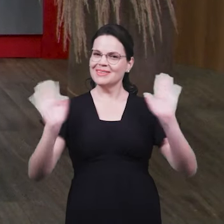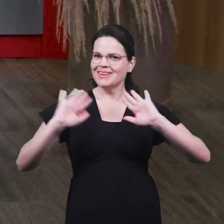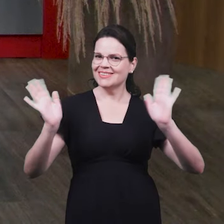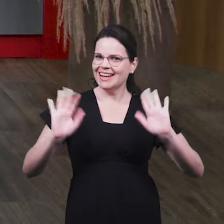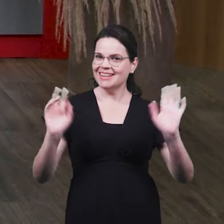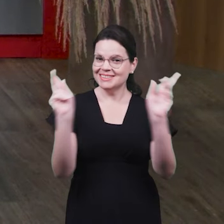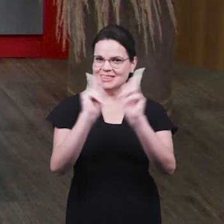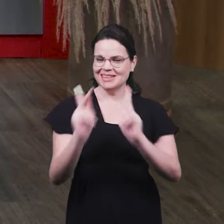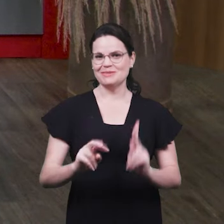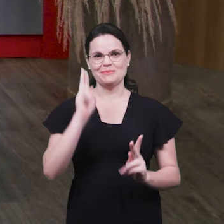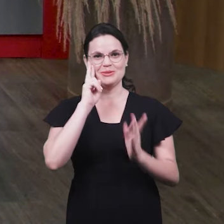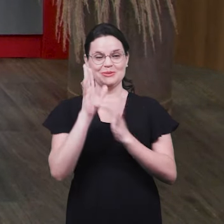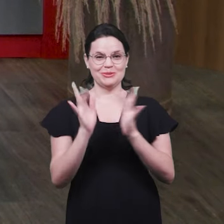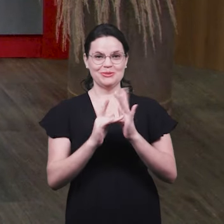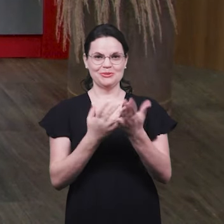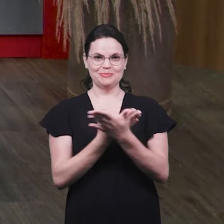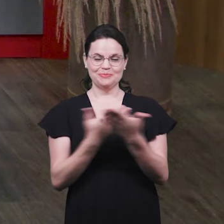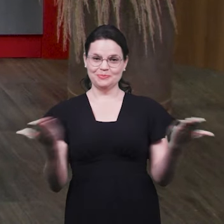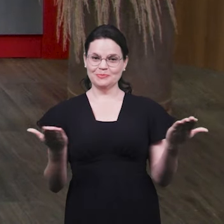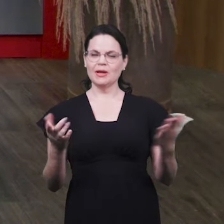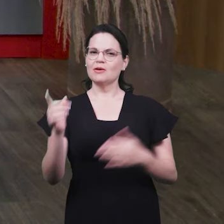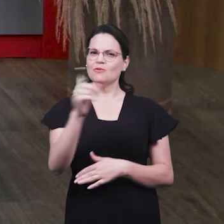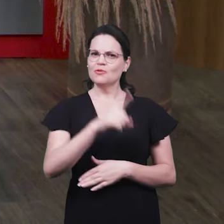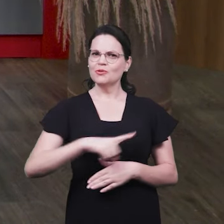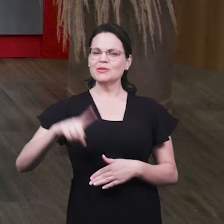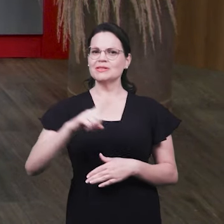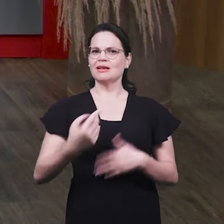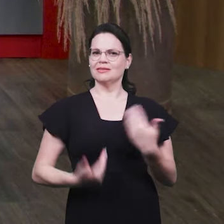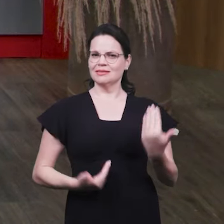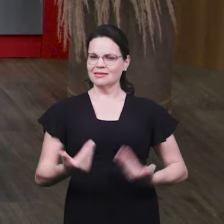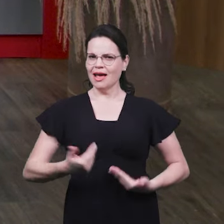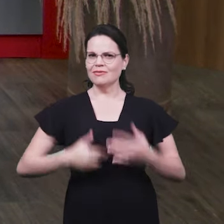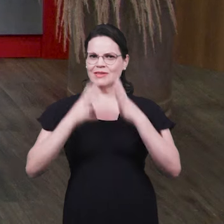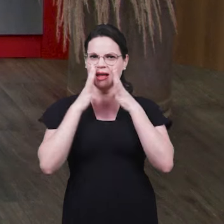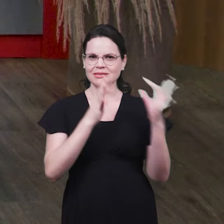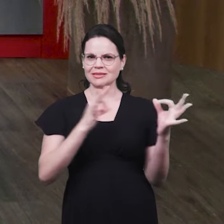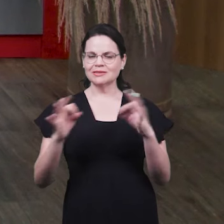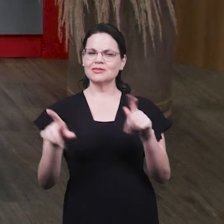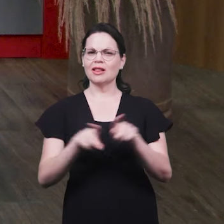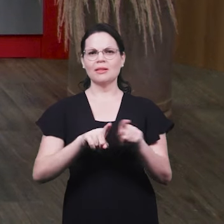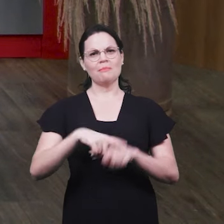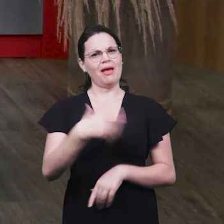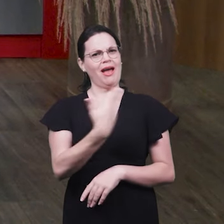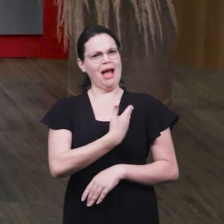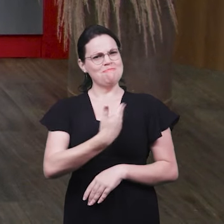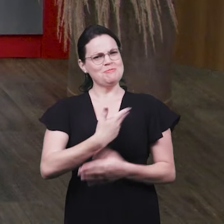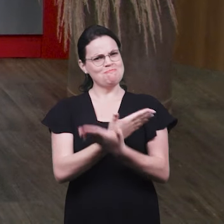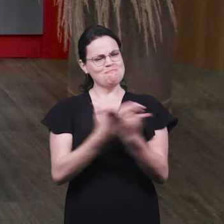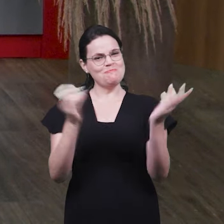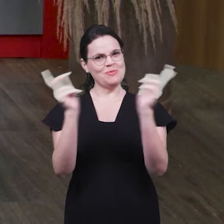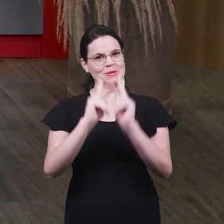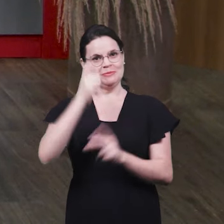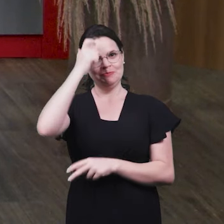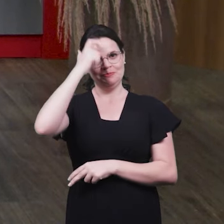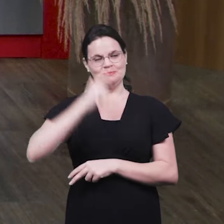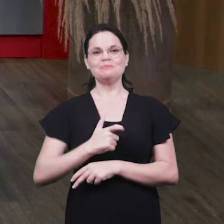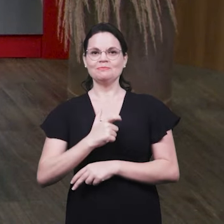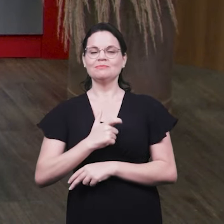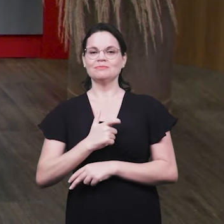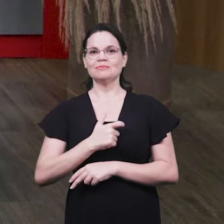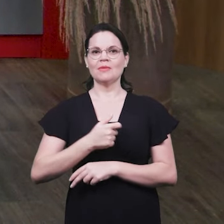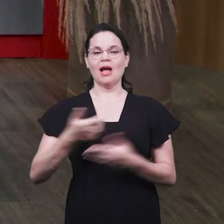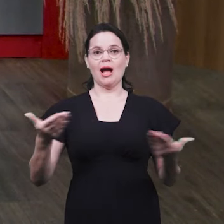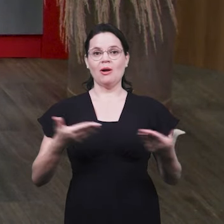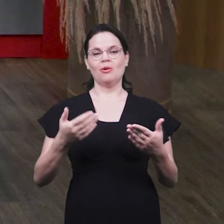Olá, a paz do Senhor Jesus aos nossos queridos irmãos e aos nossos amigos que nos assistem. Eu sou a Cláudia